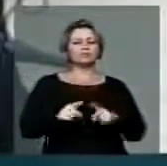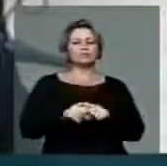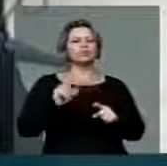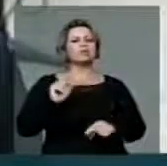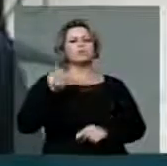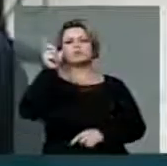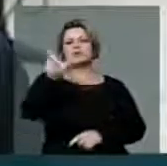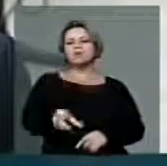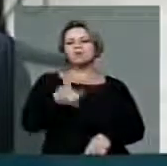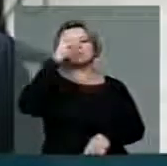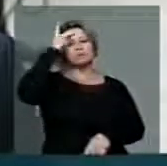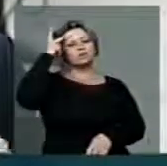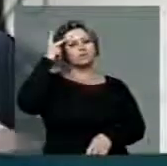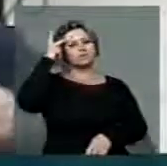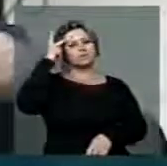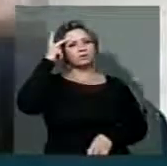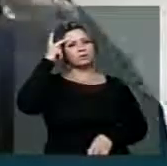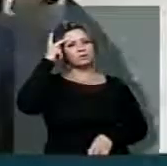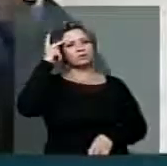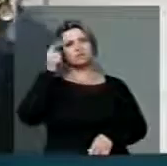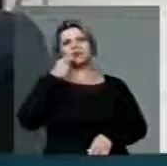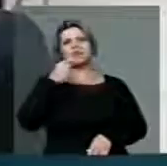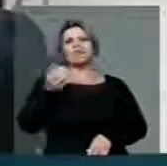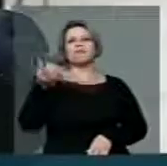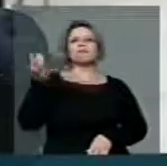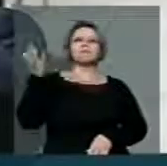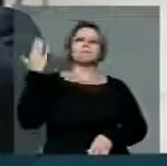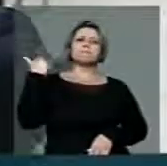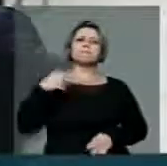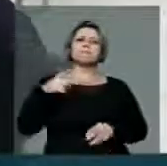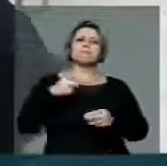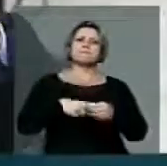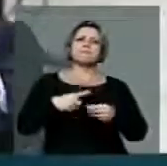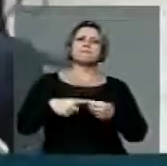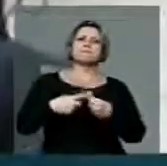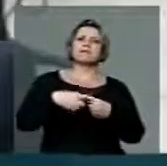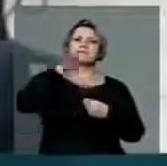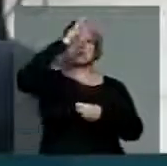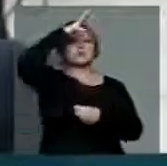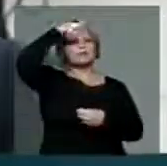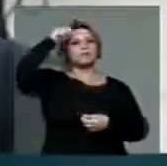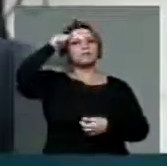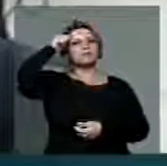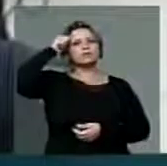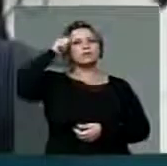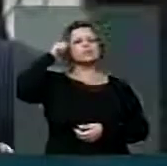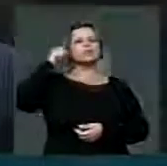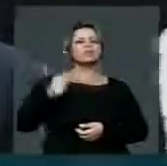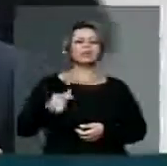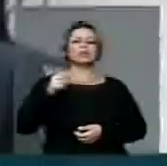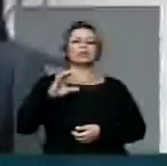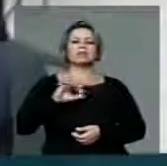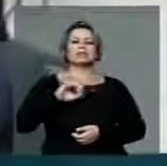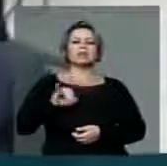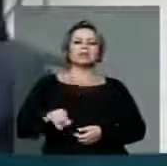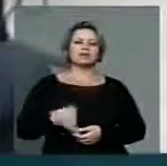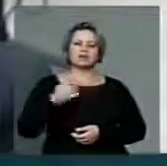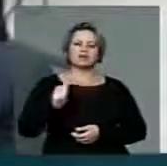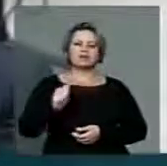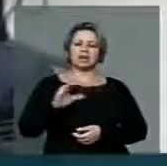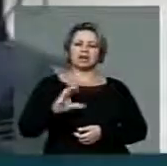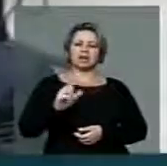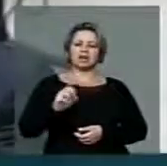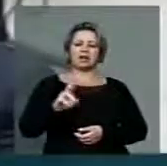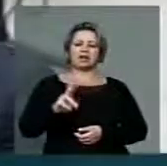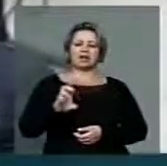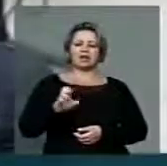um cidadão lá no interior de qualquer estado do Amazonas, lá em Jacareacanga, na divisa